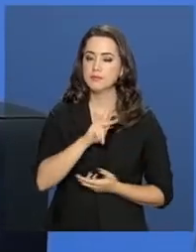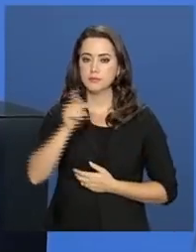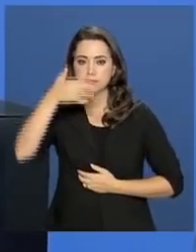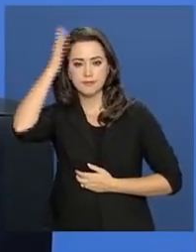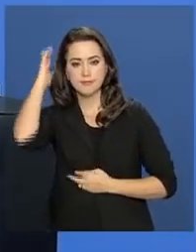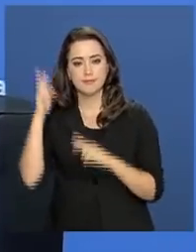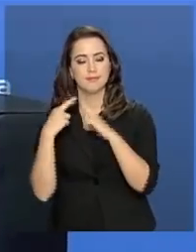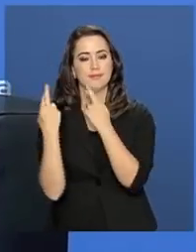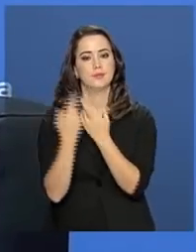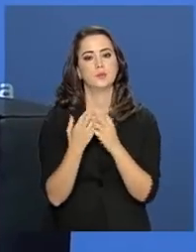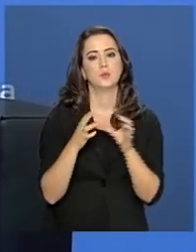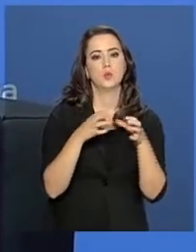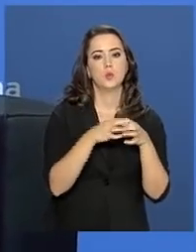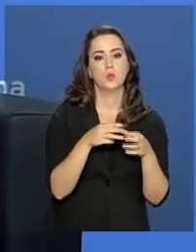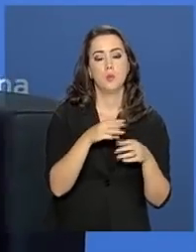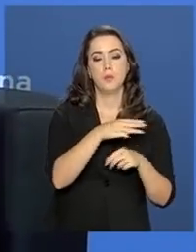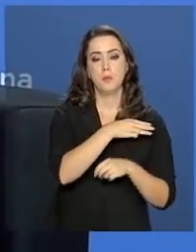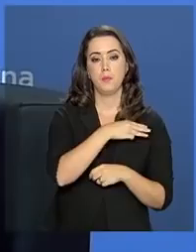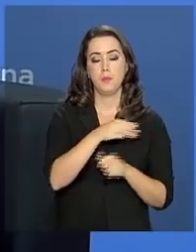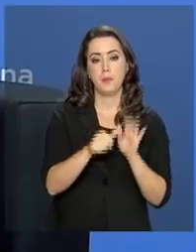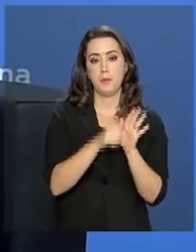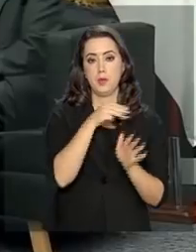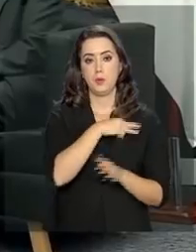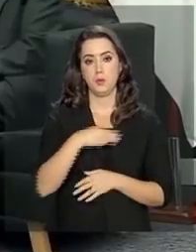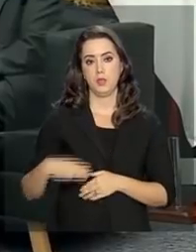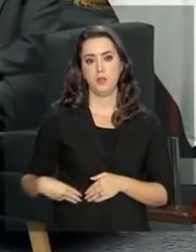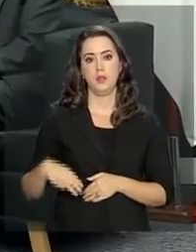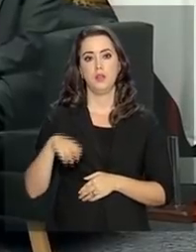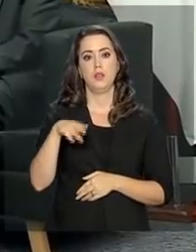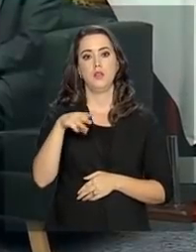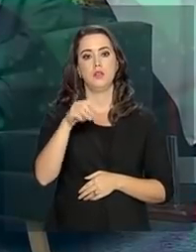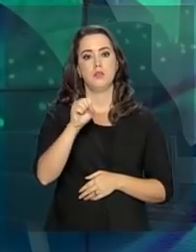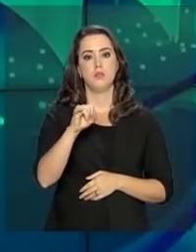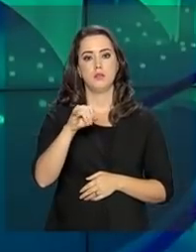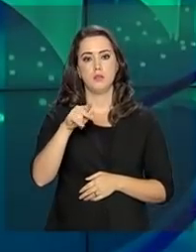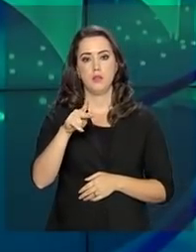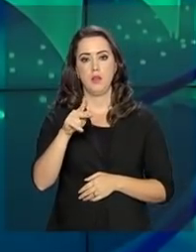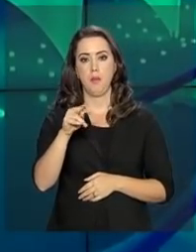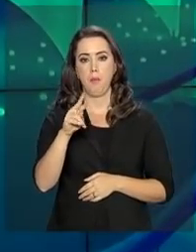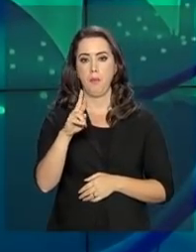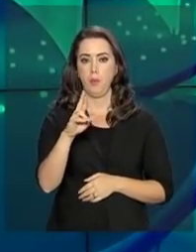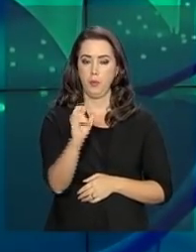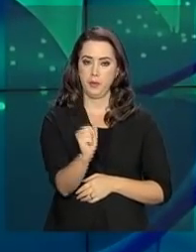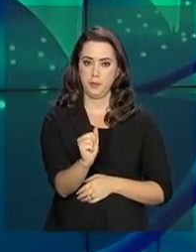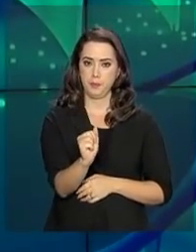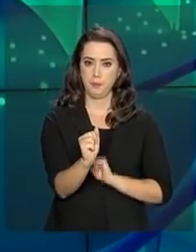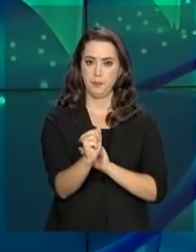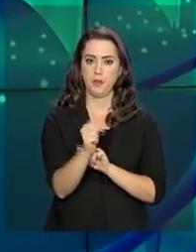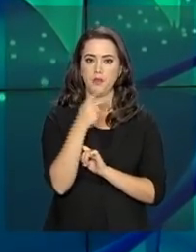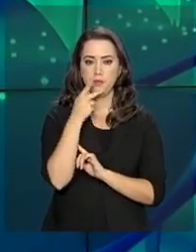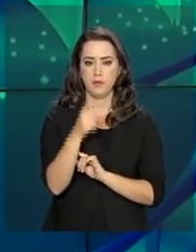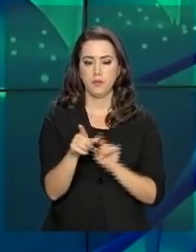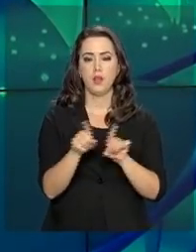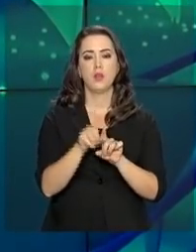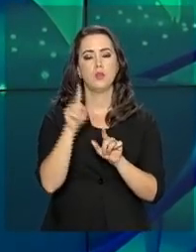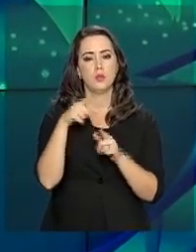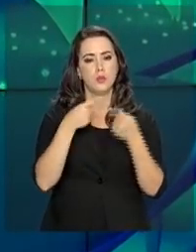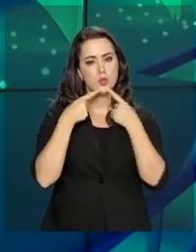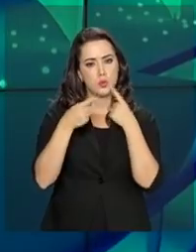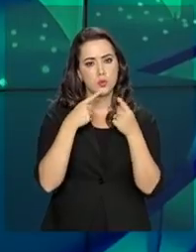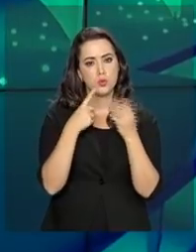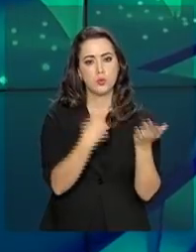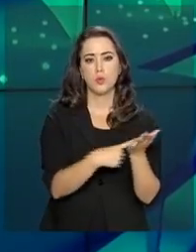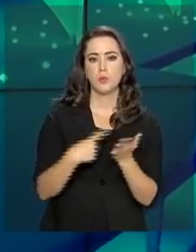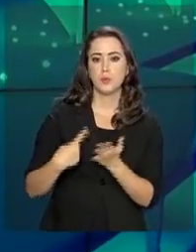temer se reuniu com o primeiro ministro de cingapura lim disse molon pelo twitter o presidente brasileiro afirmou que foi discutido o